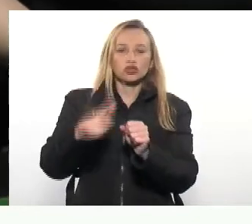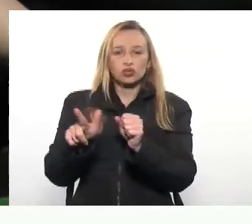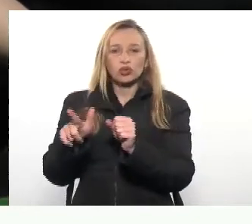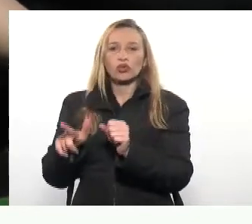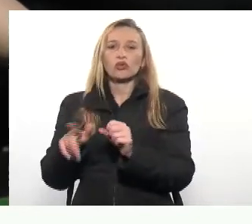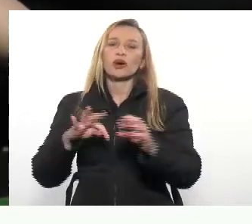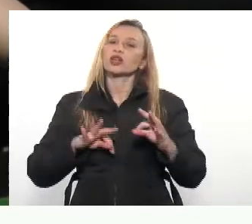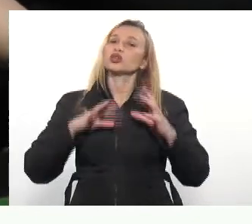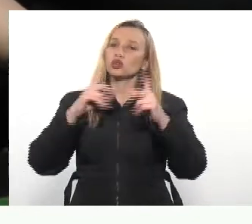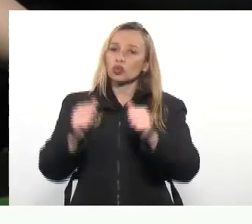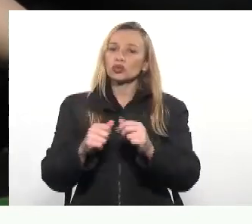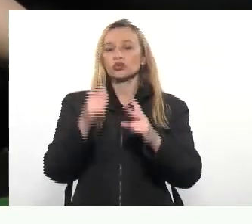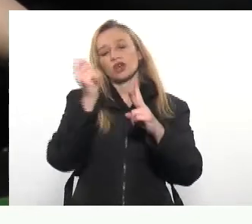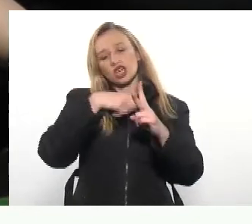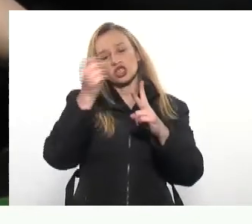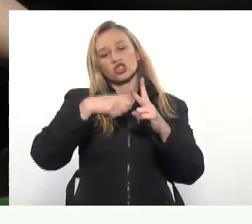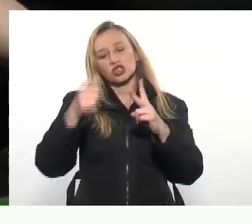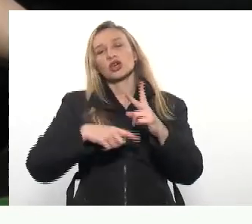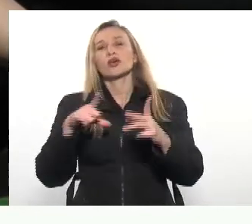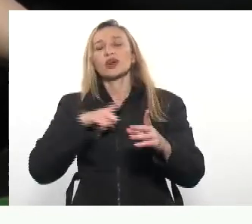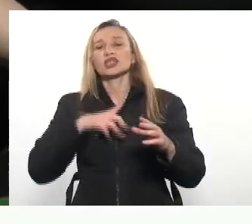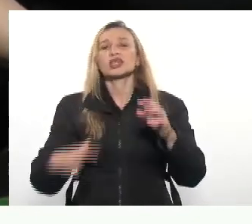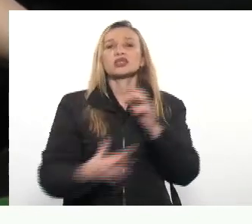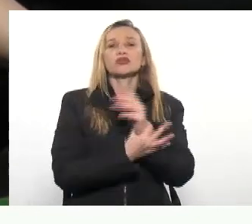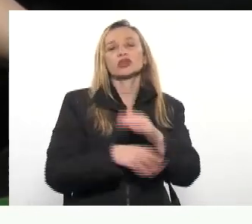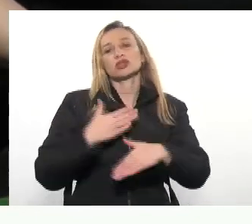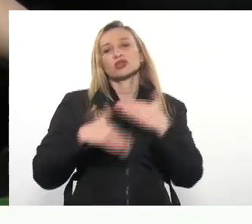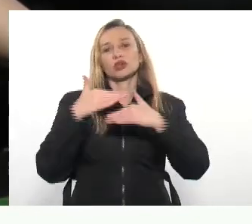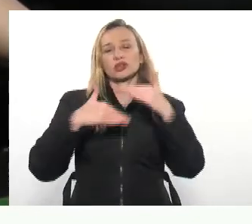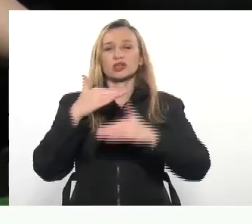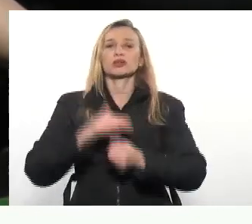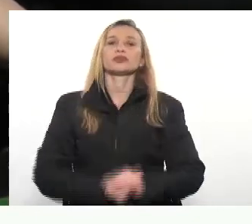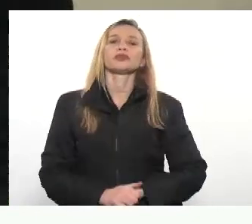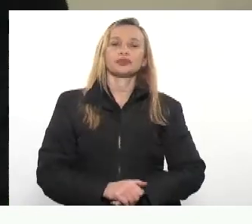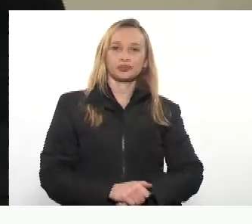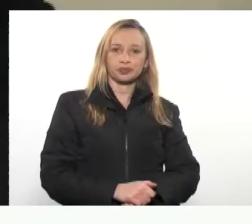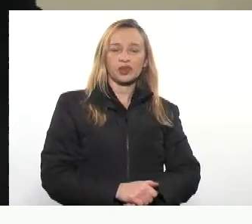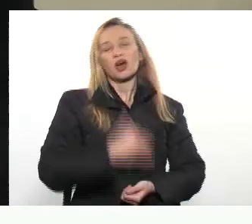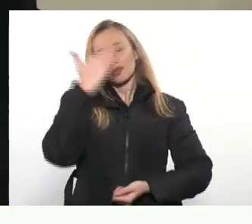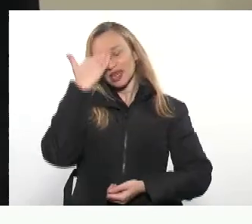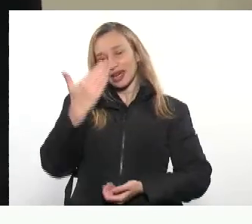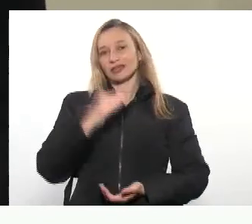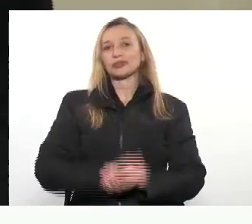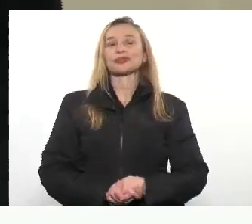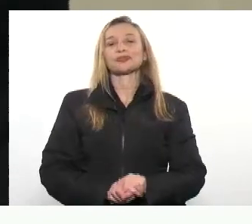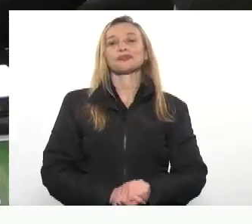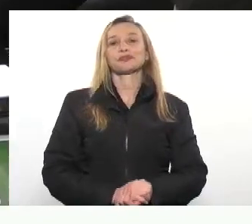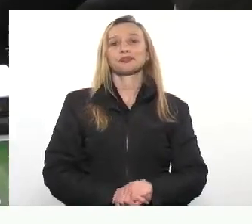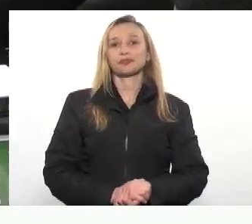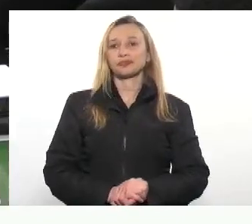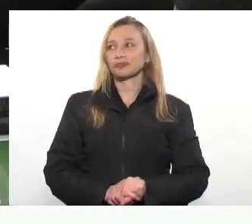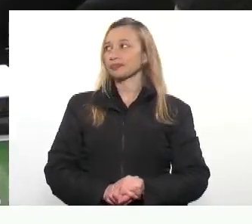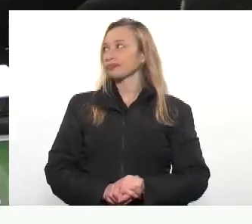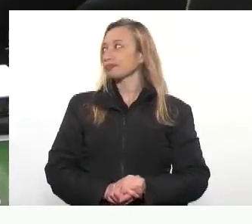o semestre, para ter ainda mais segurança desse processo. Obrigado.